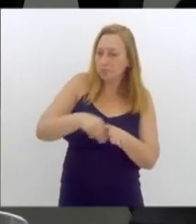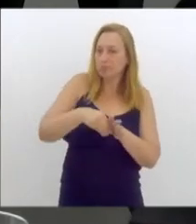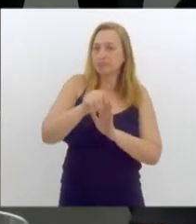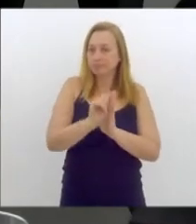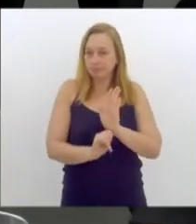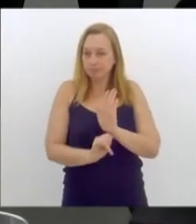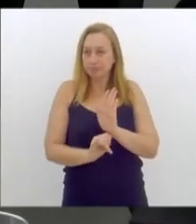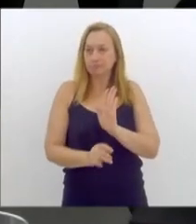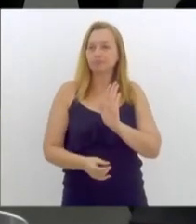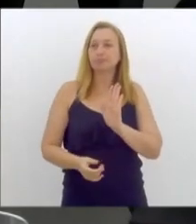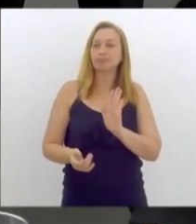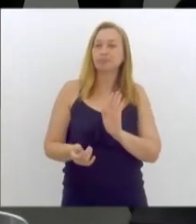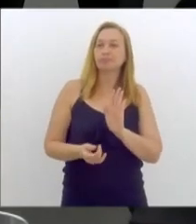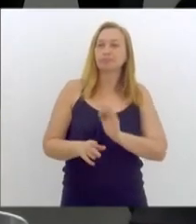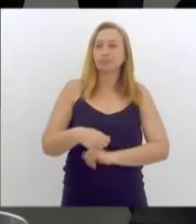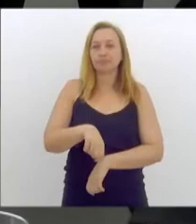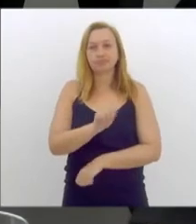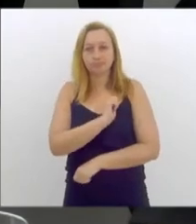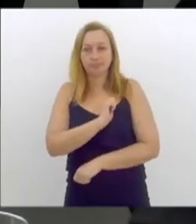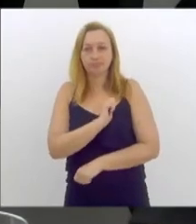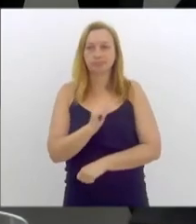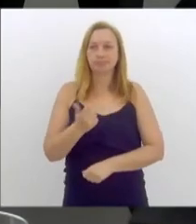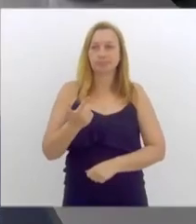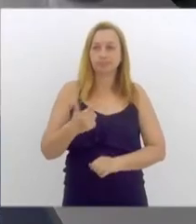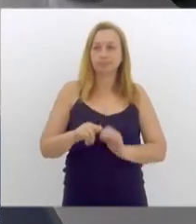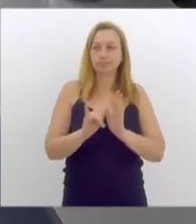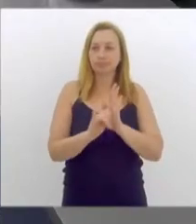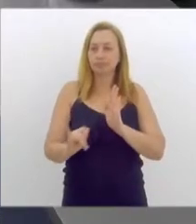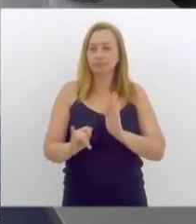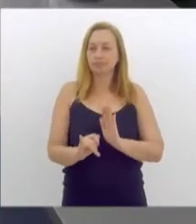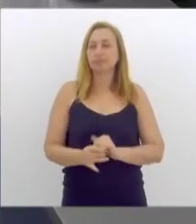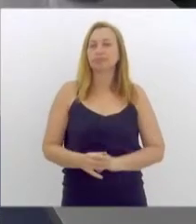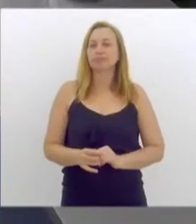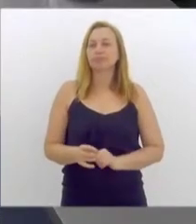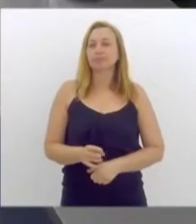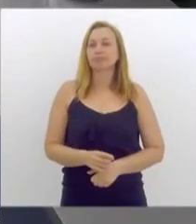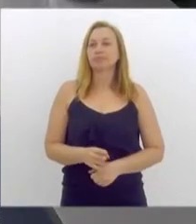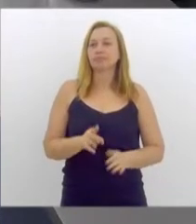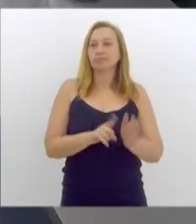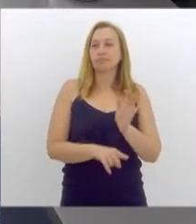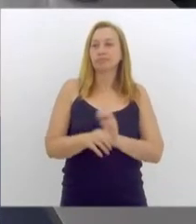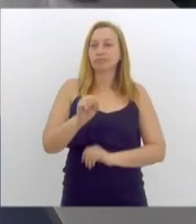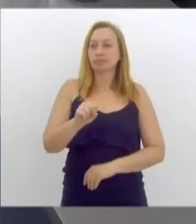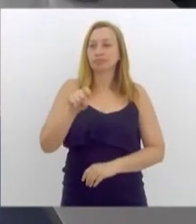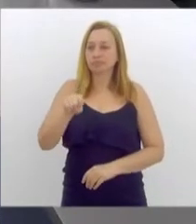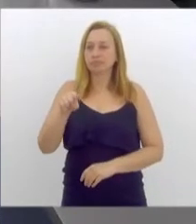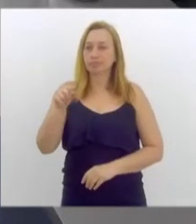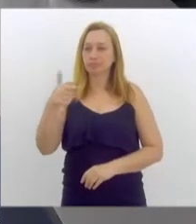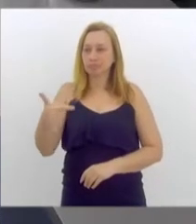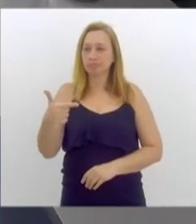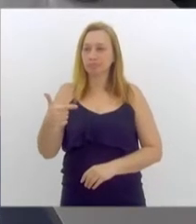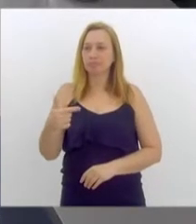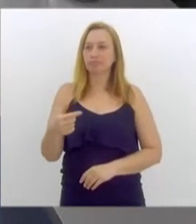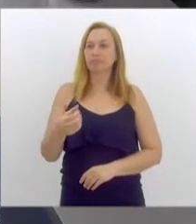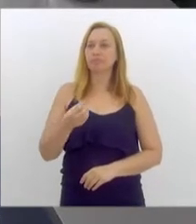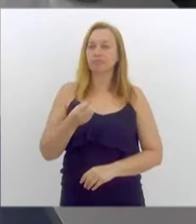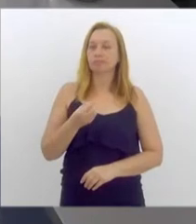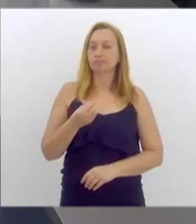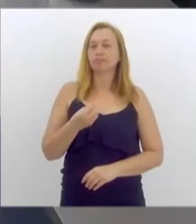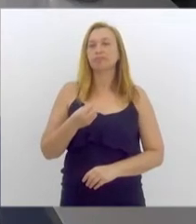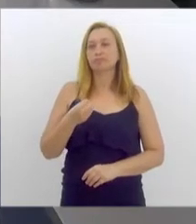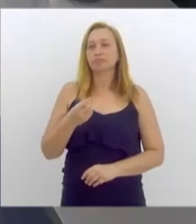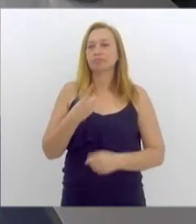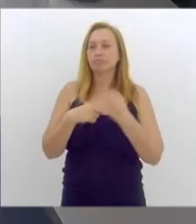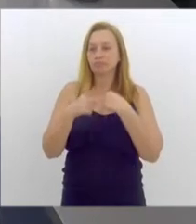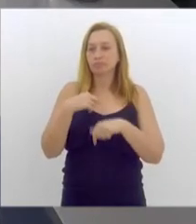fiscal a ser publicado novamente e aí ele vai sair de negativo de 8.2 para positivo a expectativa